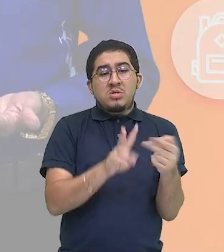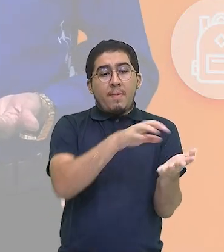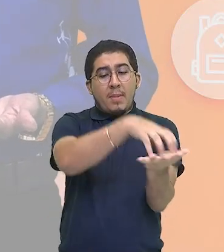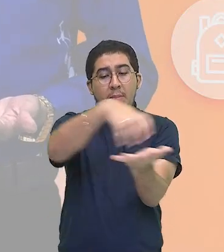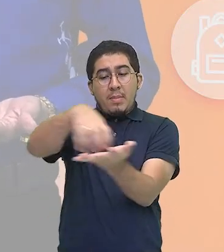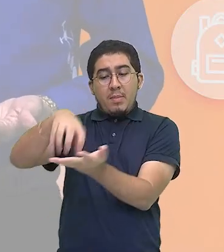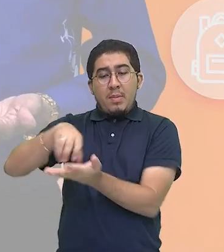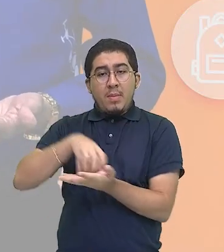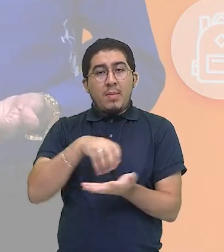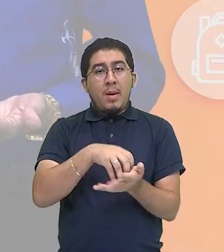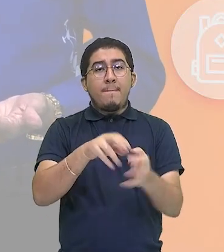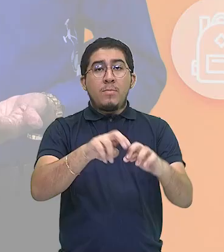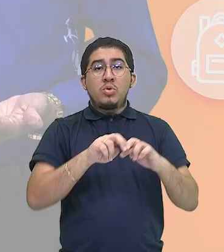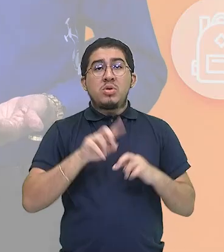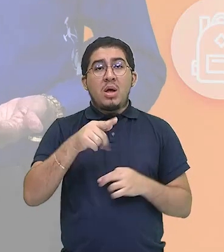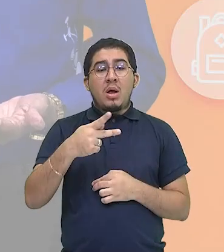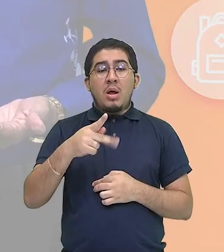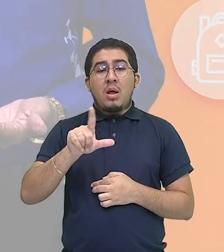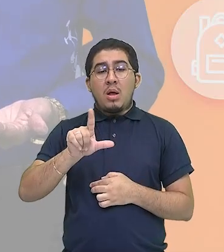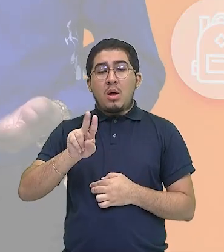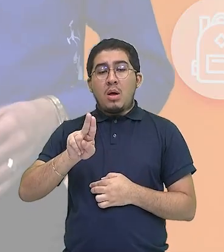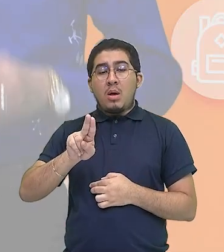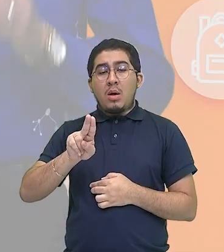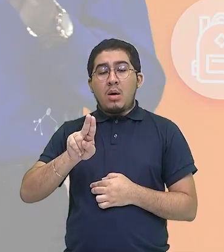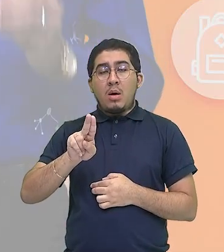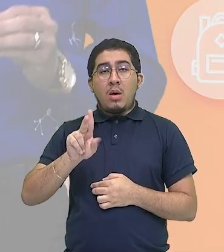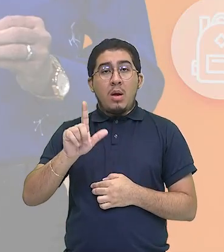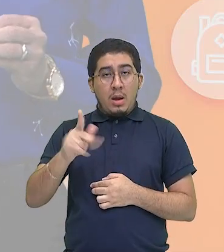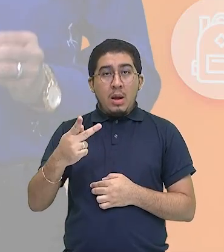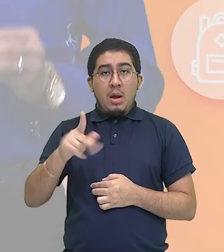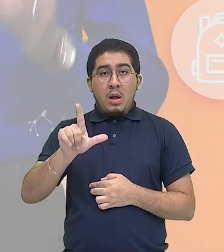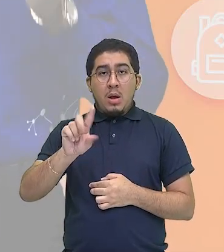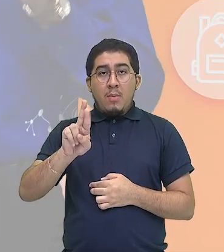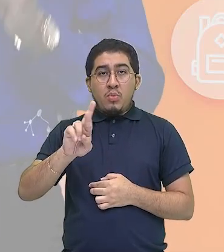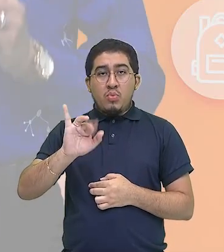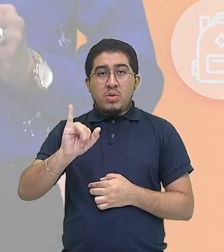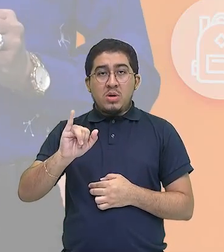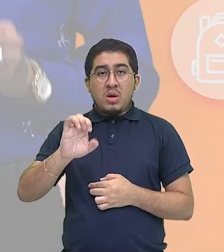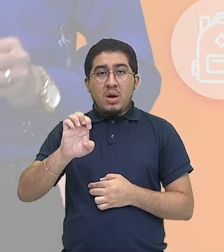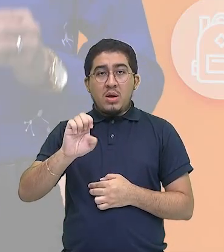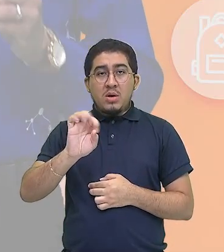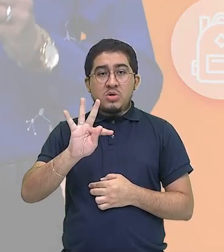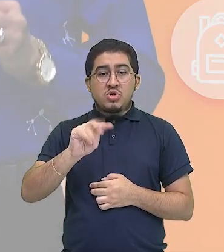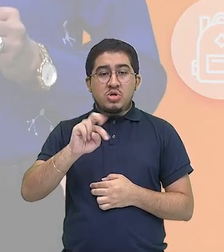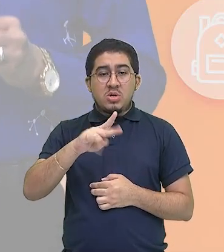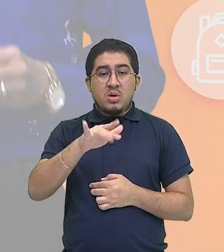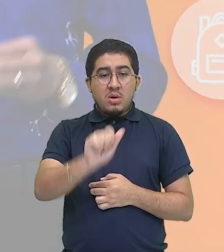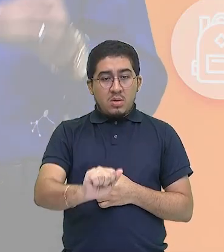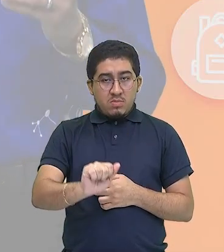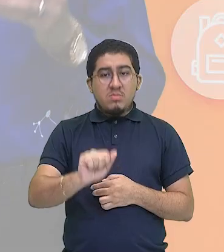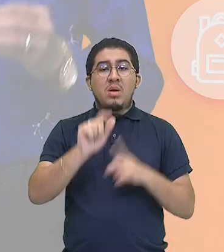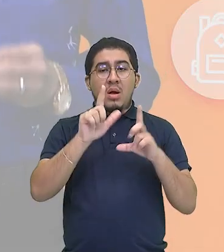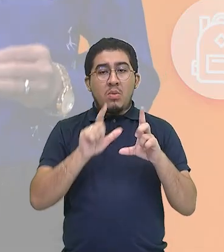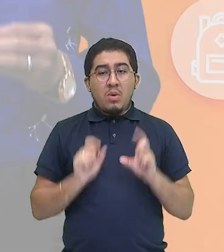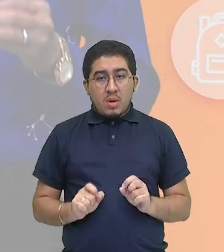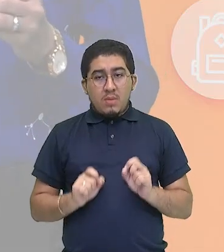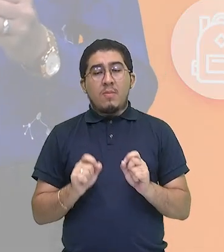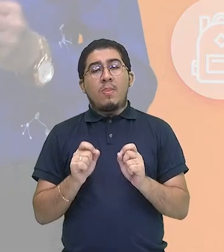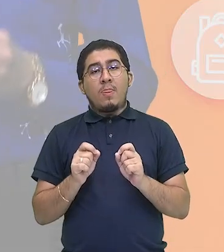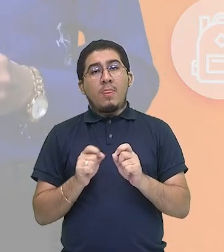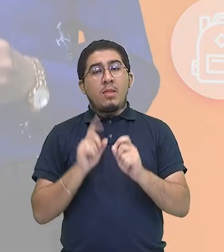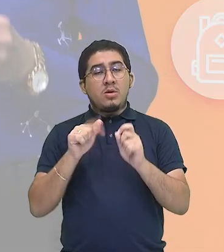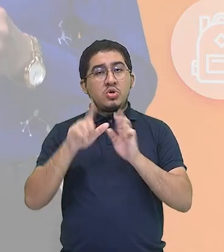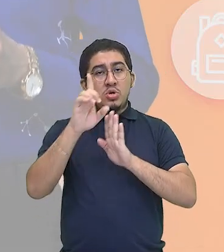de organização pluriétnica. E todos eles em defesa de direitos dentro